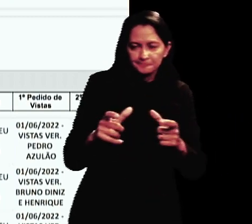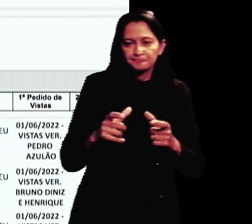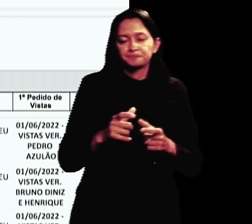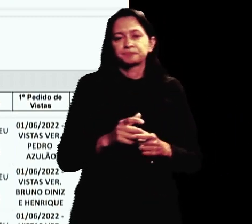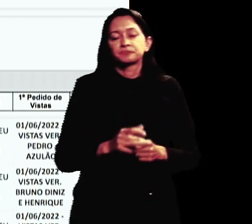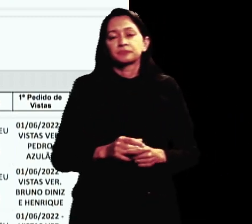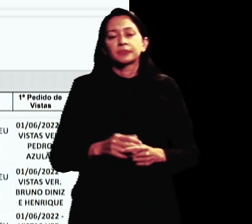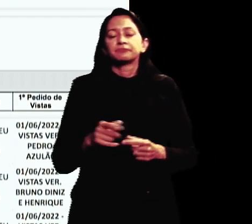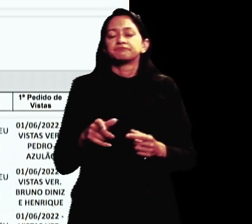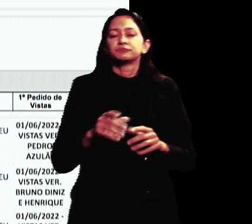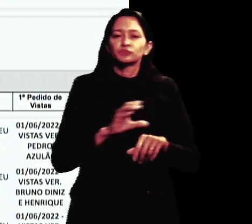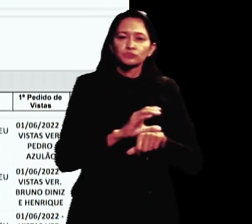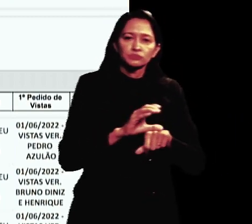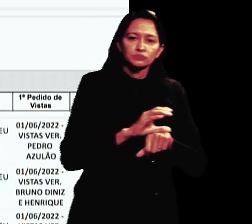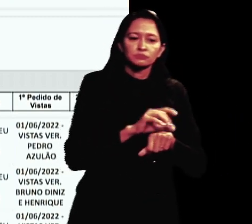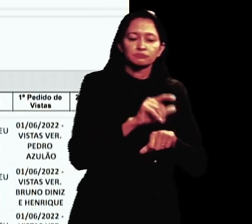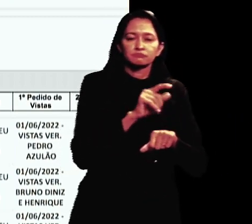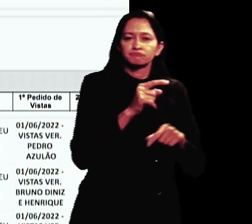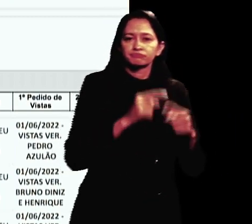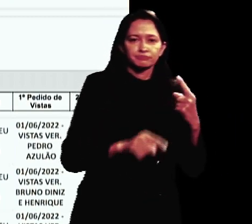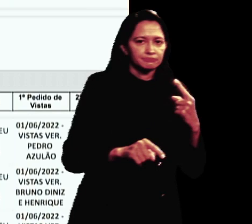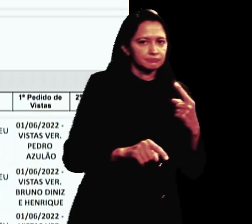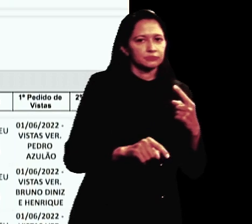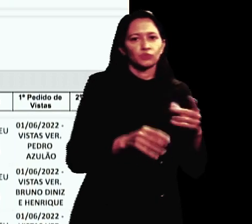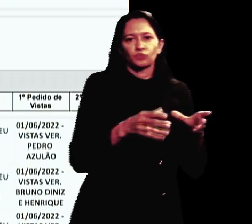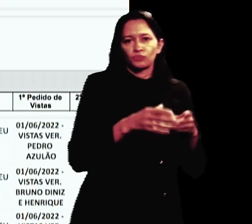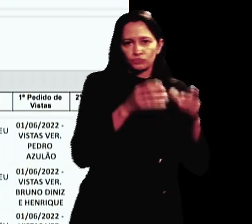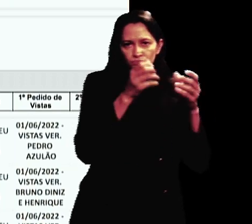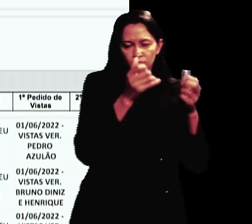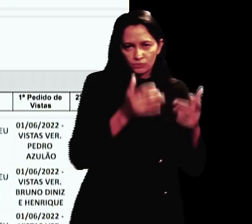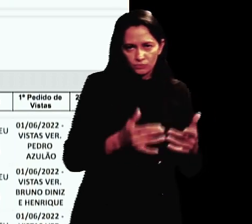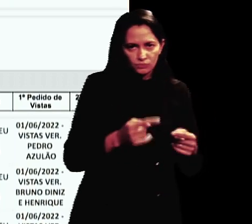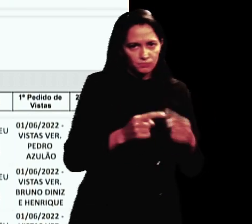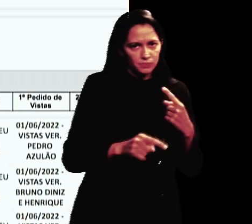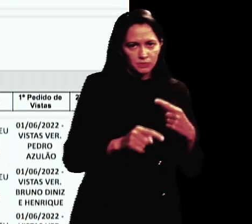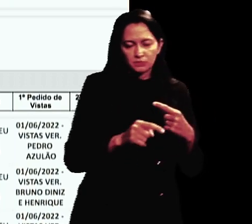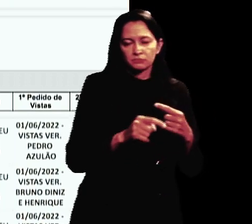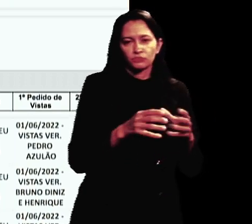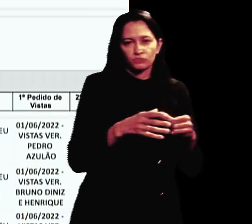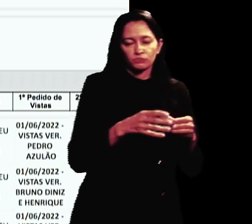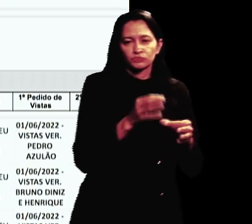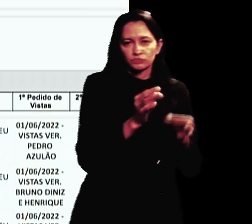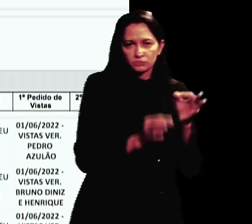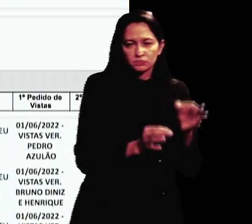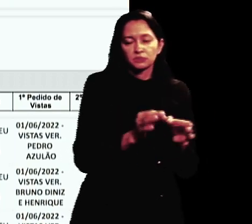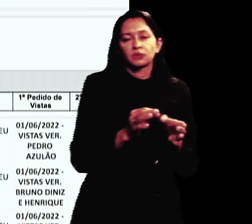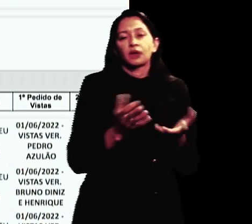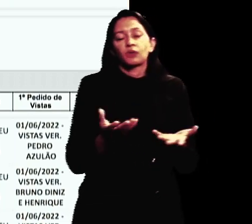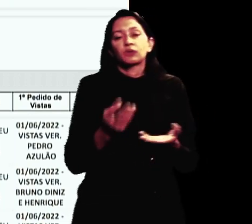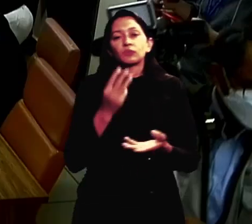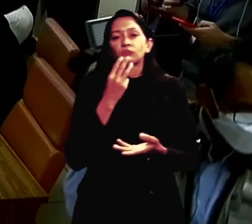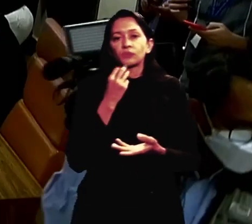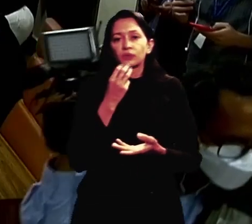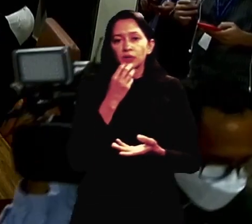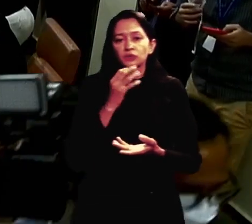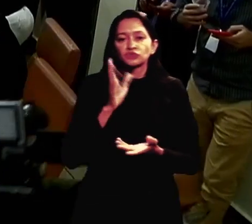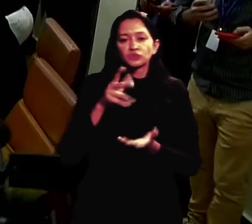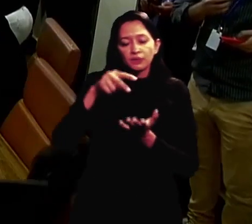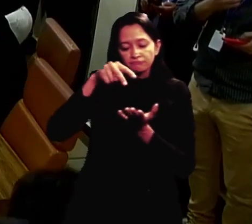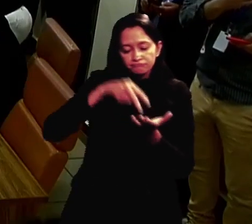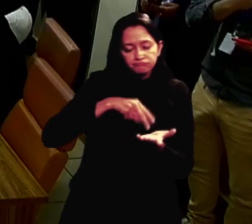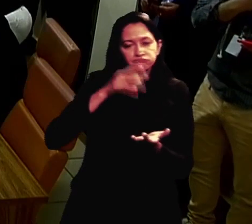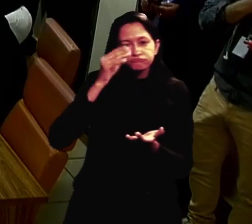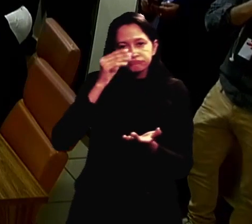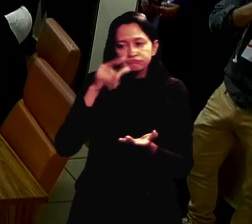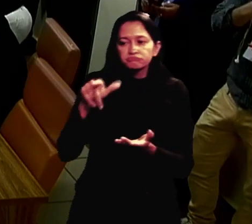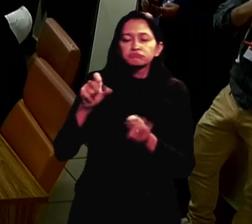Procuradora manifestou pela inconstitucionalidade, vereador Pastor Wilson pela aprovação, projeto com vistas ao vereador William Veloso. Em